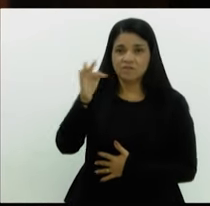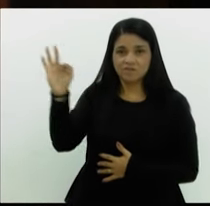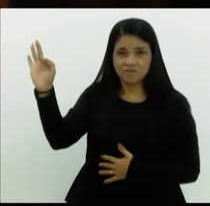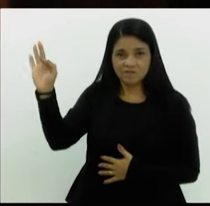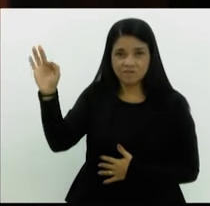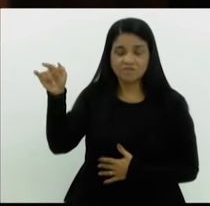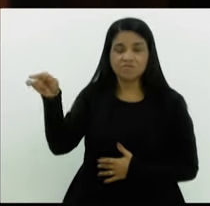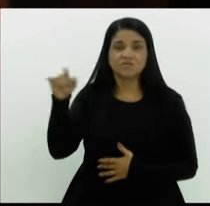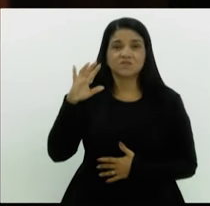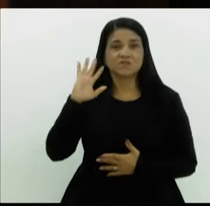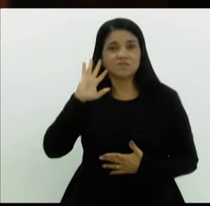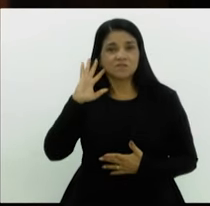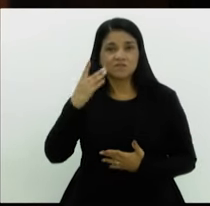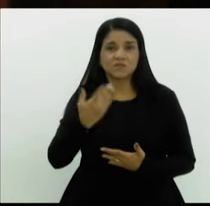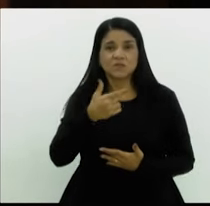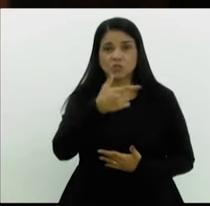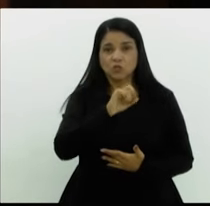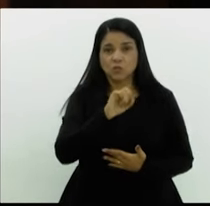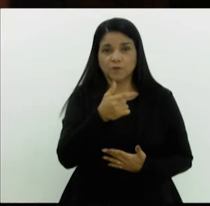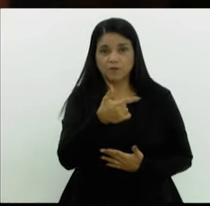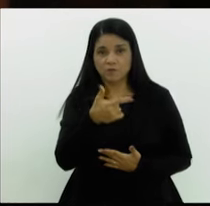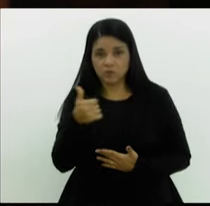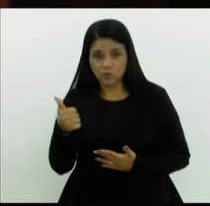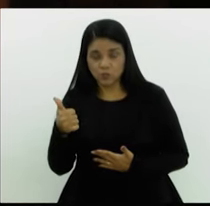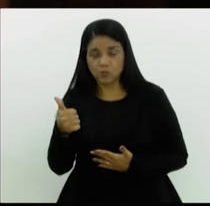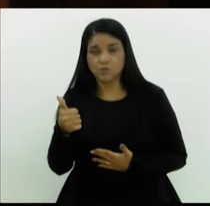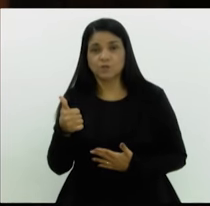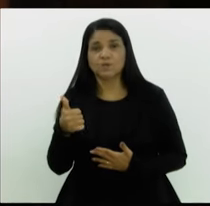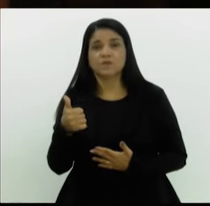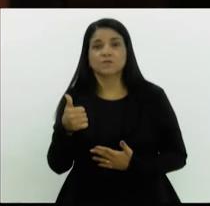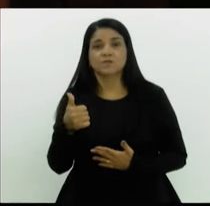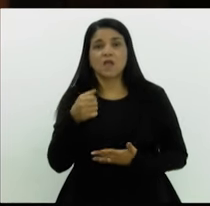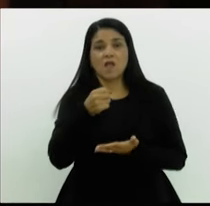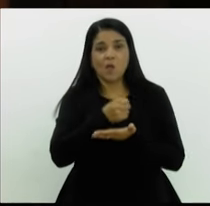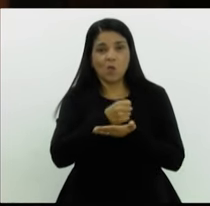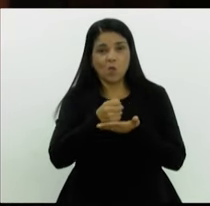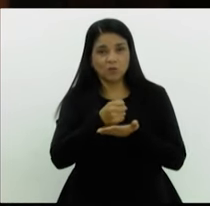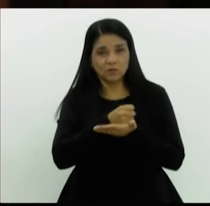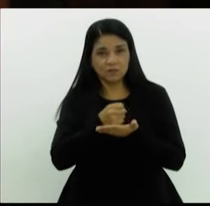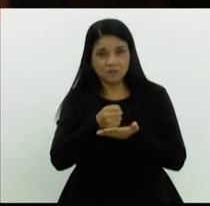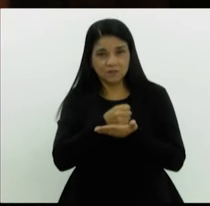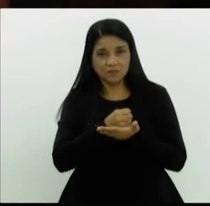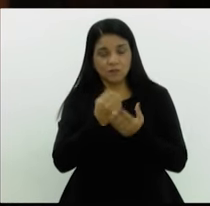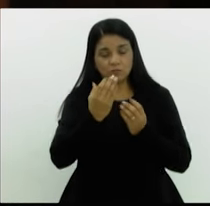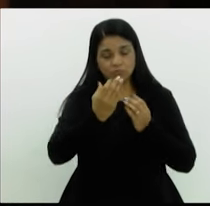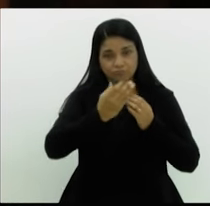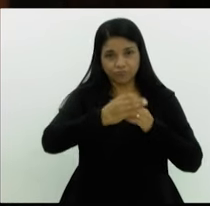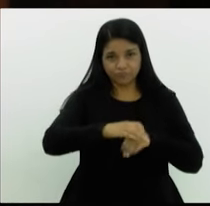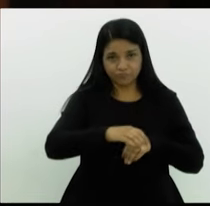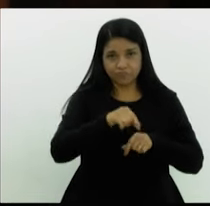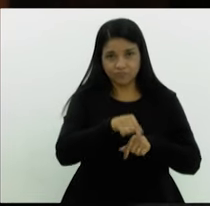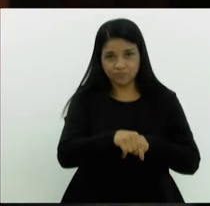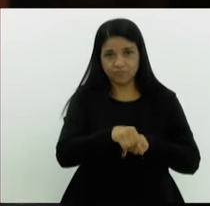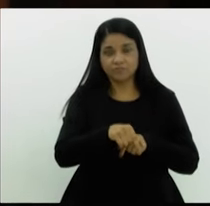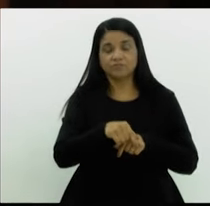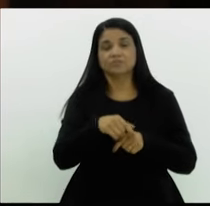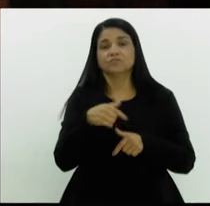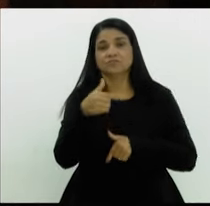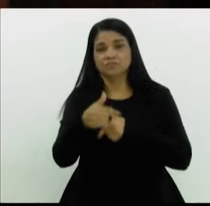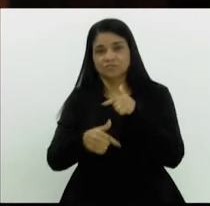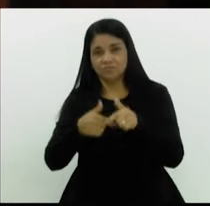inicialmente, provisoriamente, em 2021, permitindo a contratação via concurso público para esses serviços